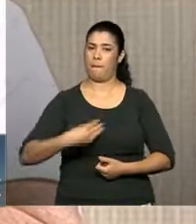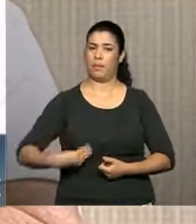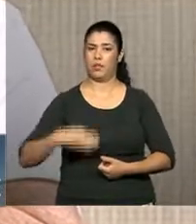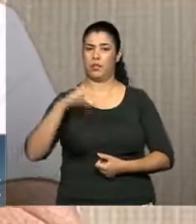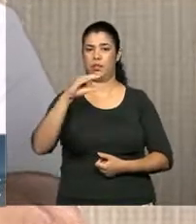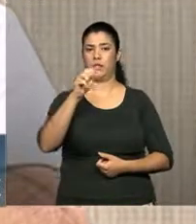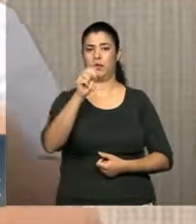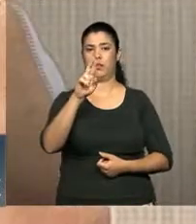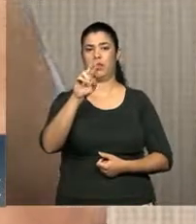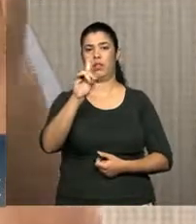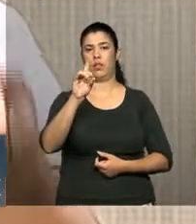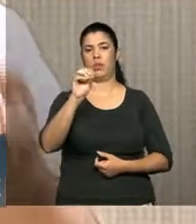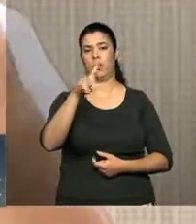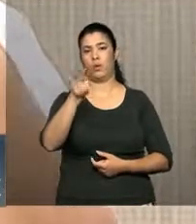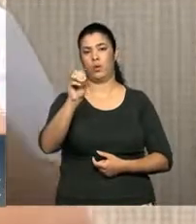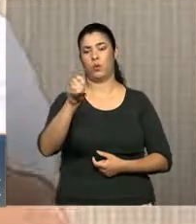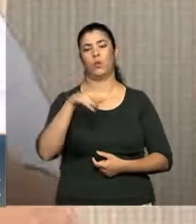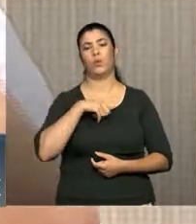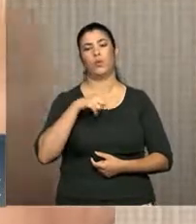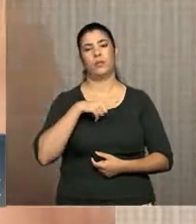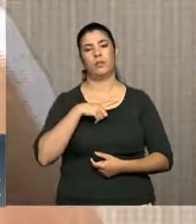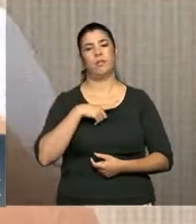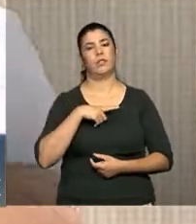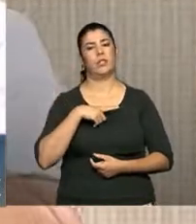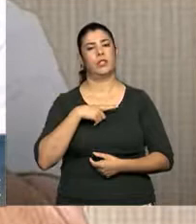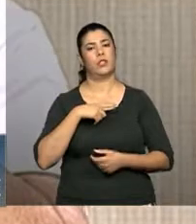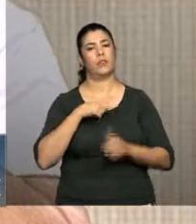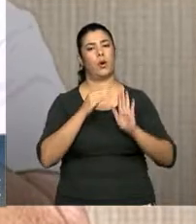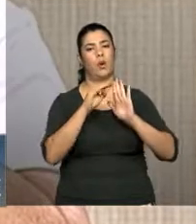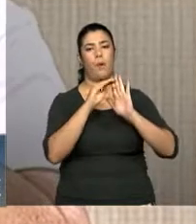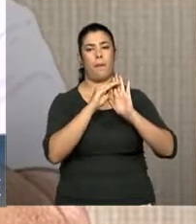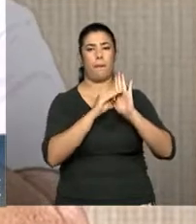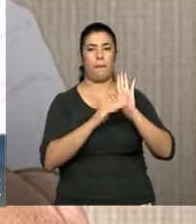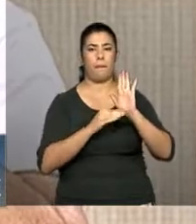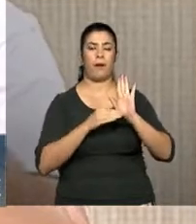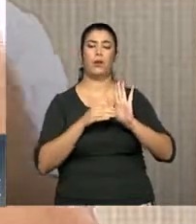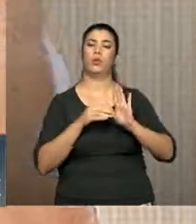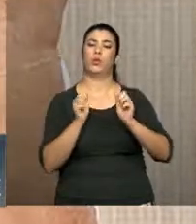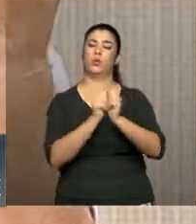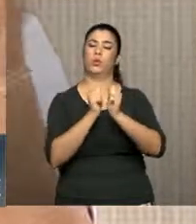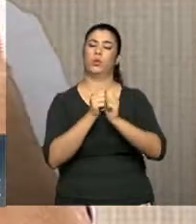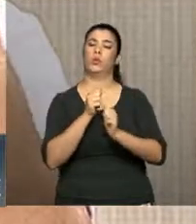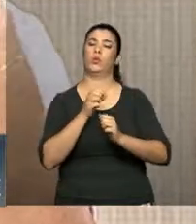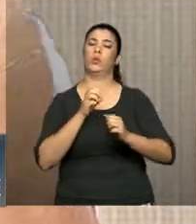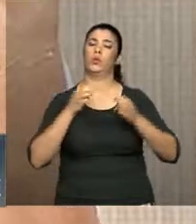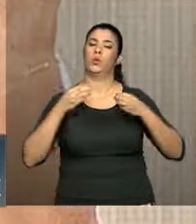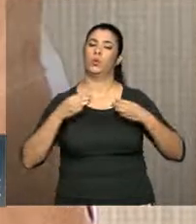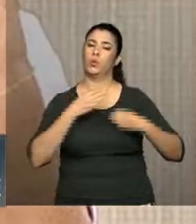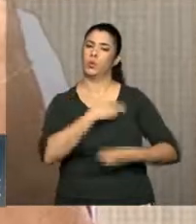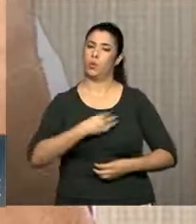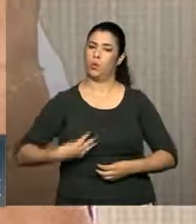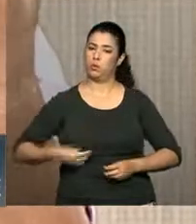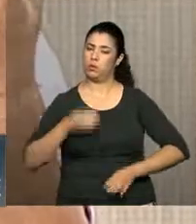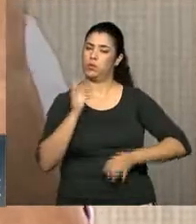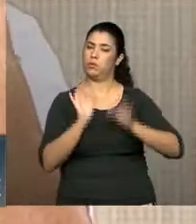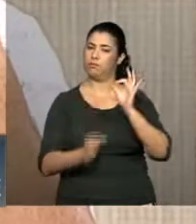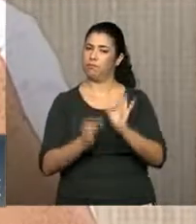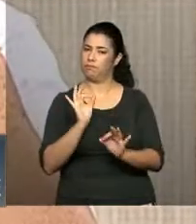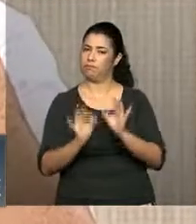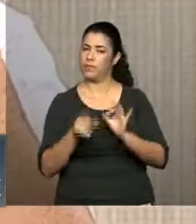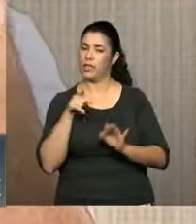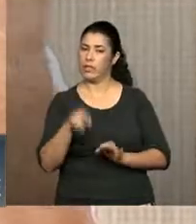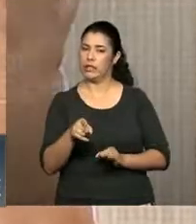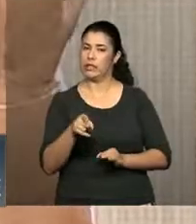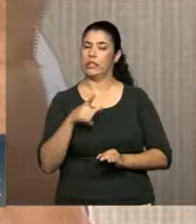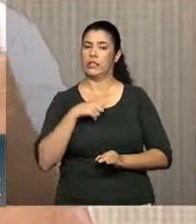dos pontos também que nós estaremos tratando com o ministro da justiça porque ele trabalha é o ministério tem articulação